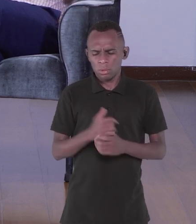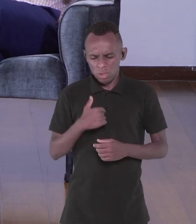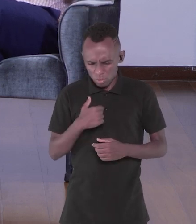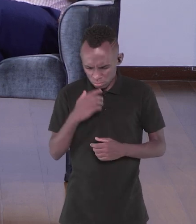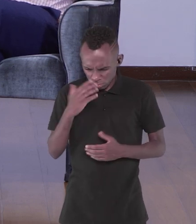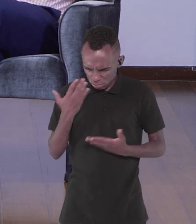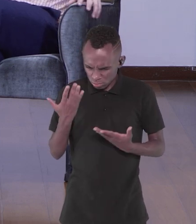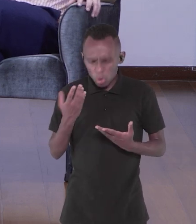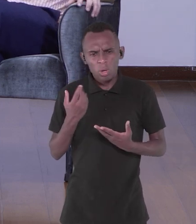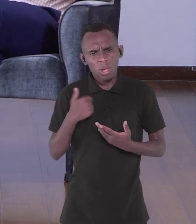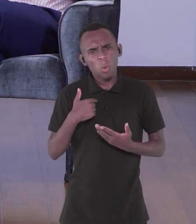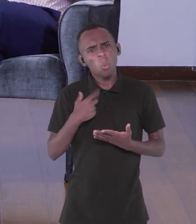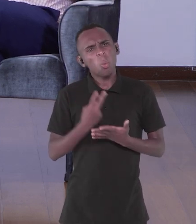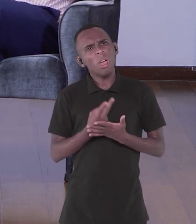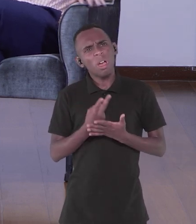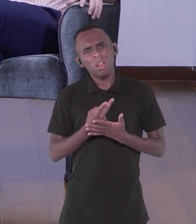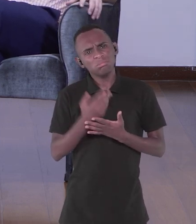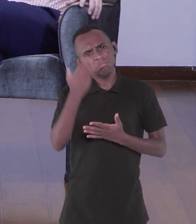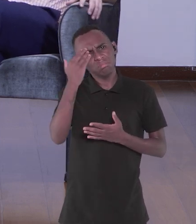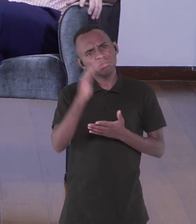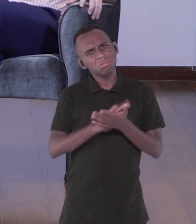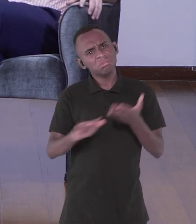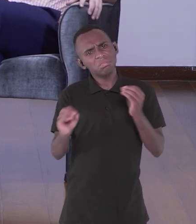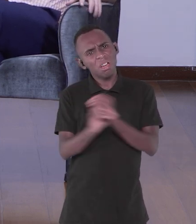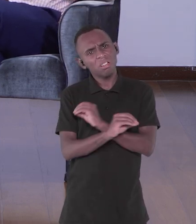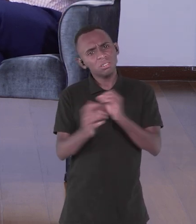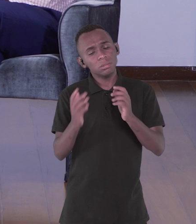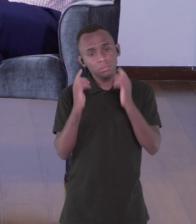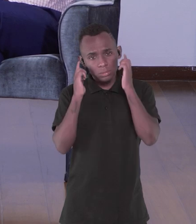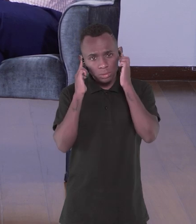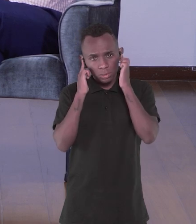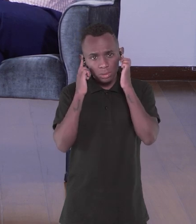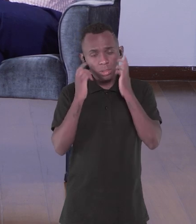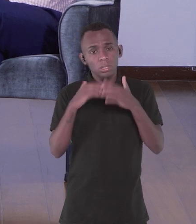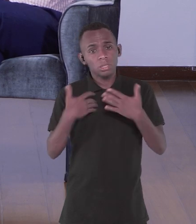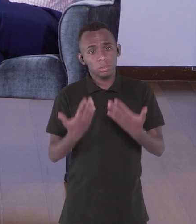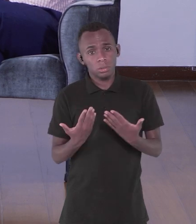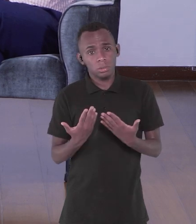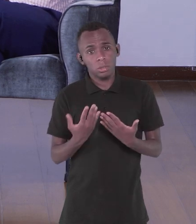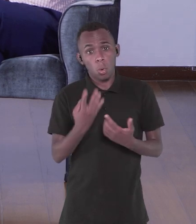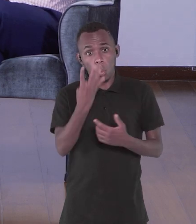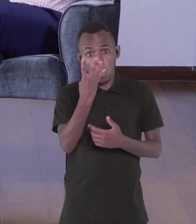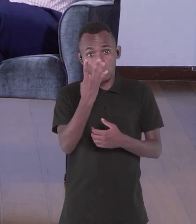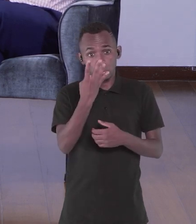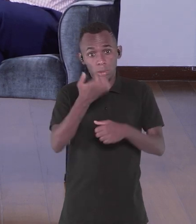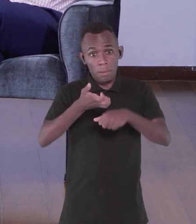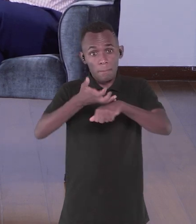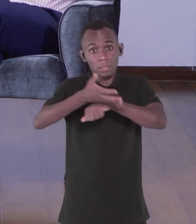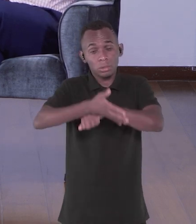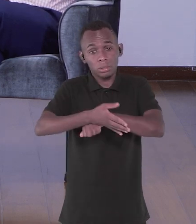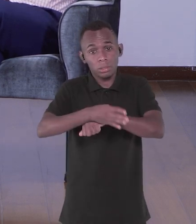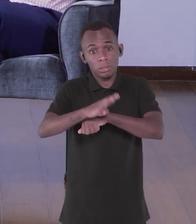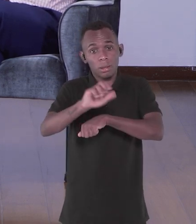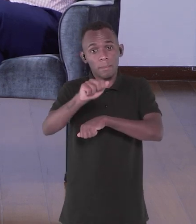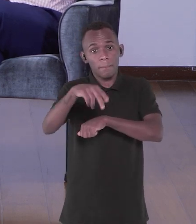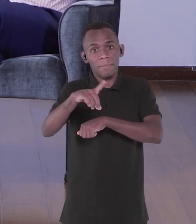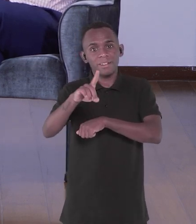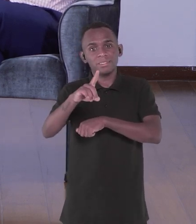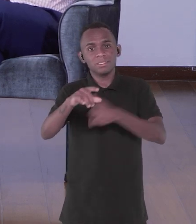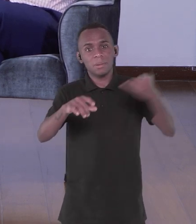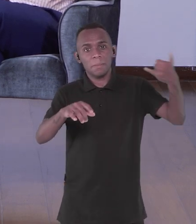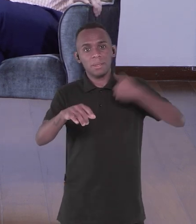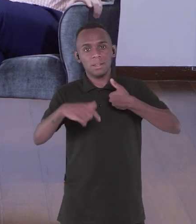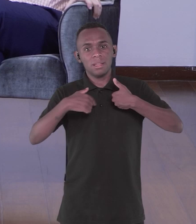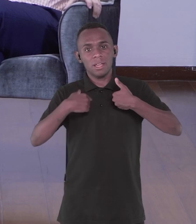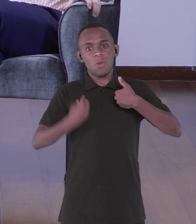pra caramba, né? Não entendi nada. Aí, 4 da manhã, Bandeirantes me liga. Vamos entrar